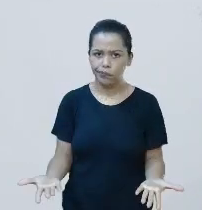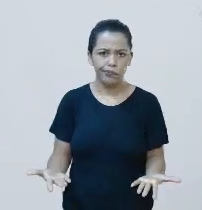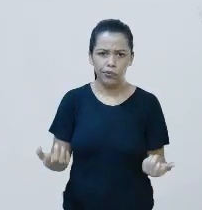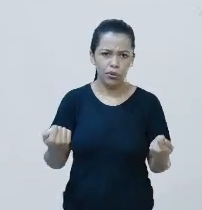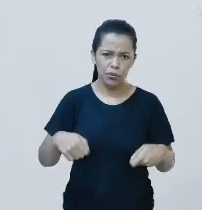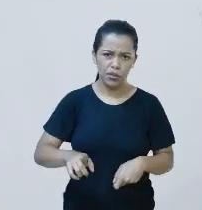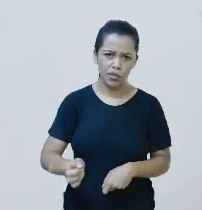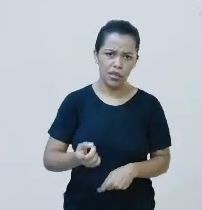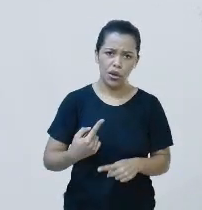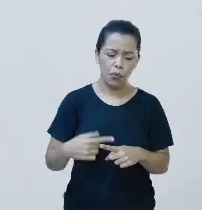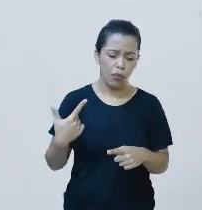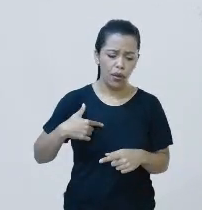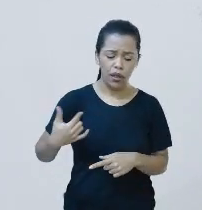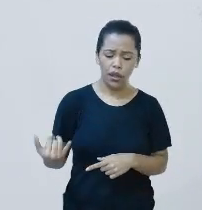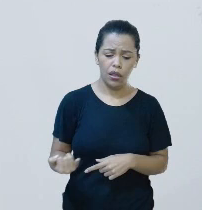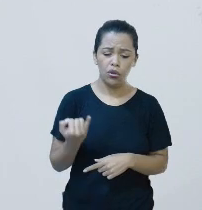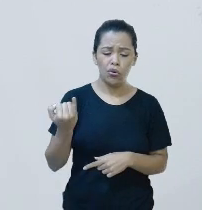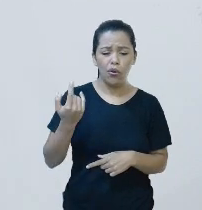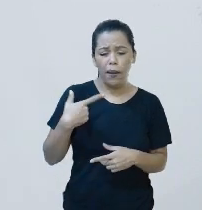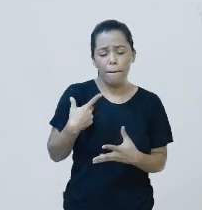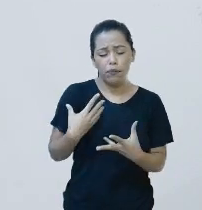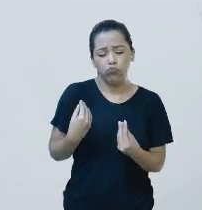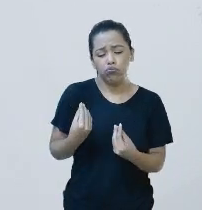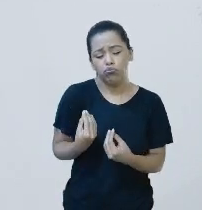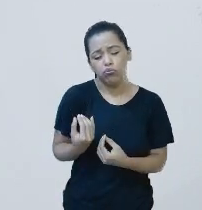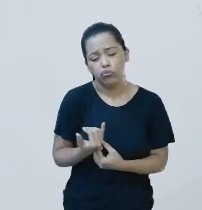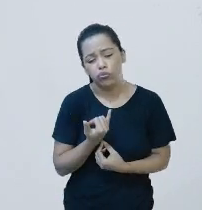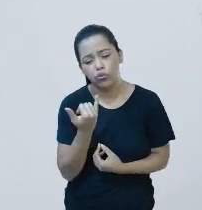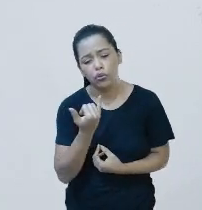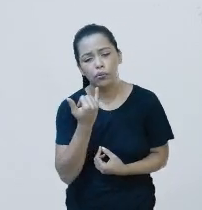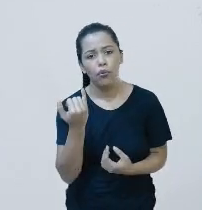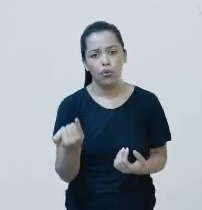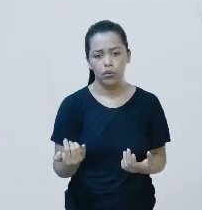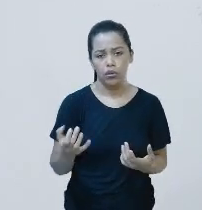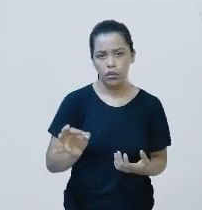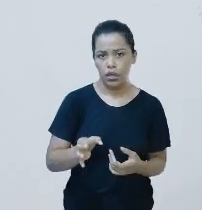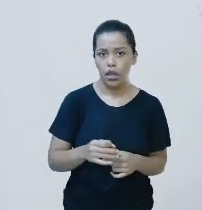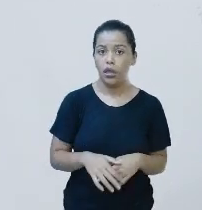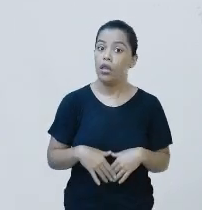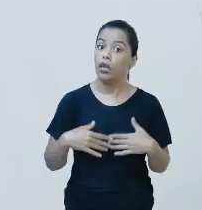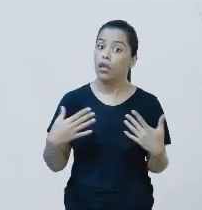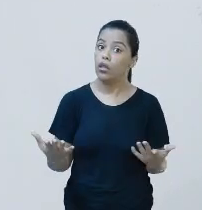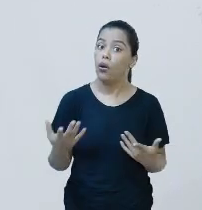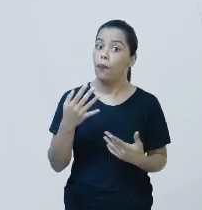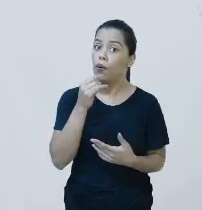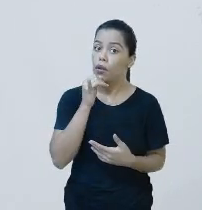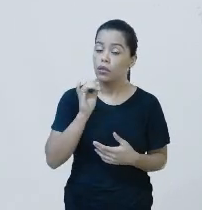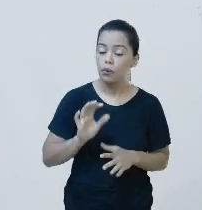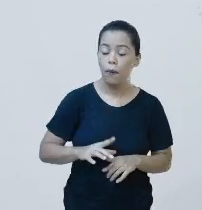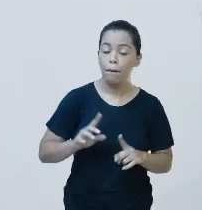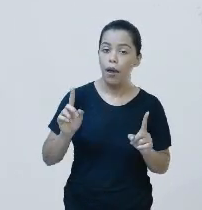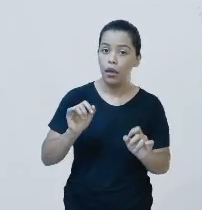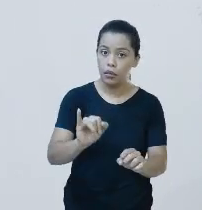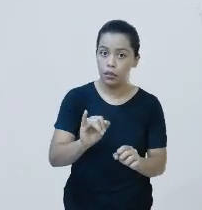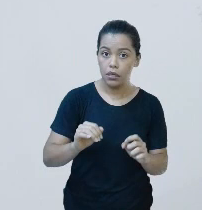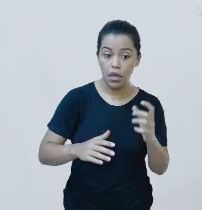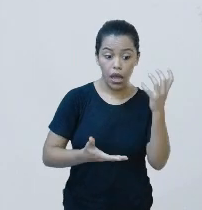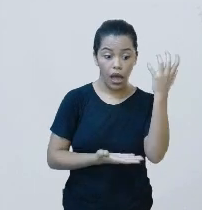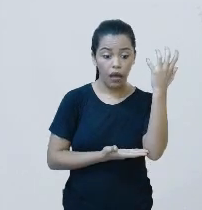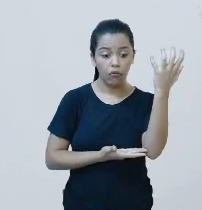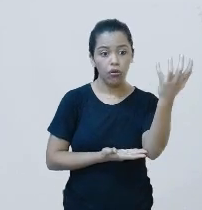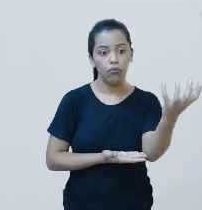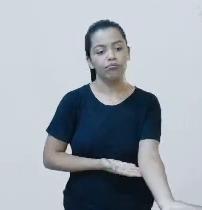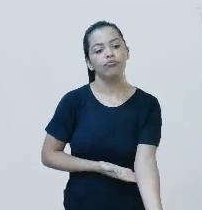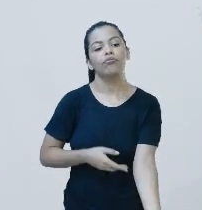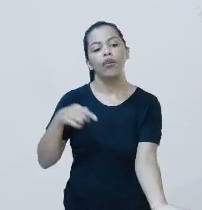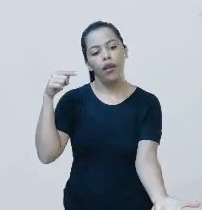relevante. Porém, se por acaso cair uma árvore, esse fato, sim, aconteceu e vai ter que ser noticiado, porque